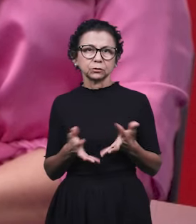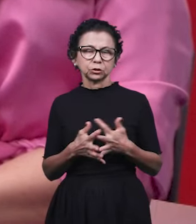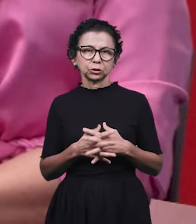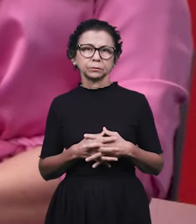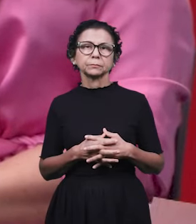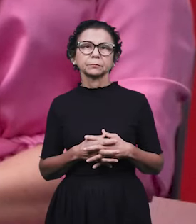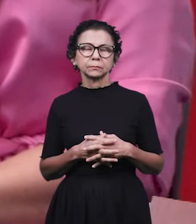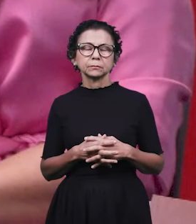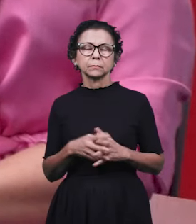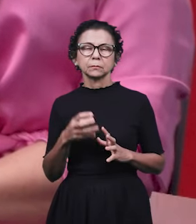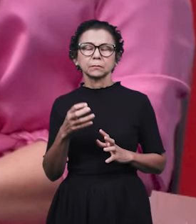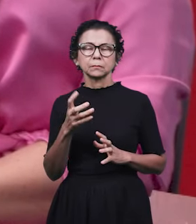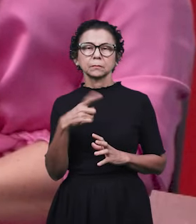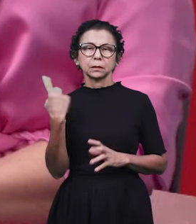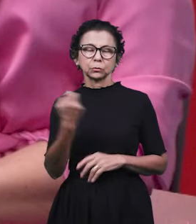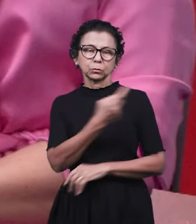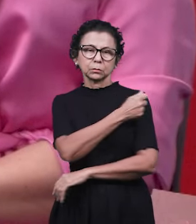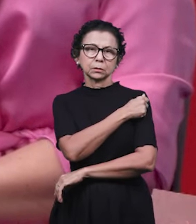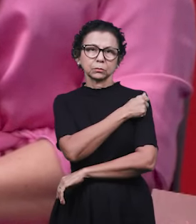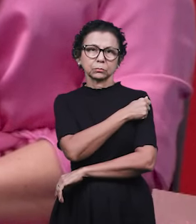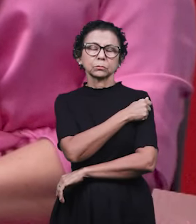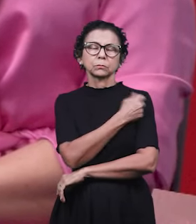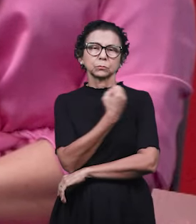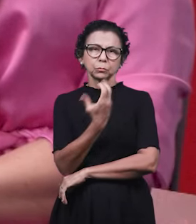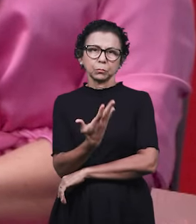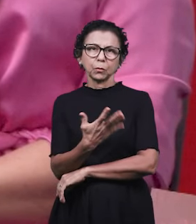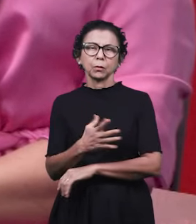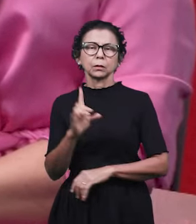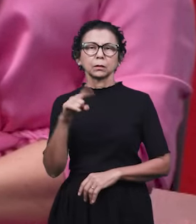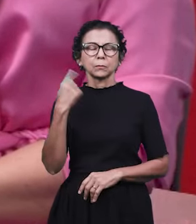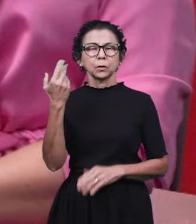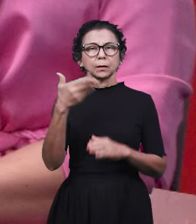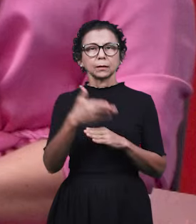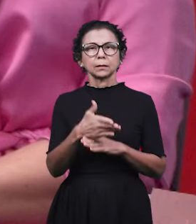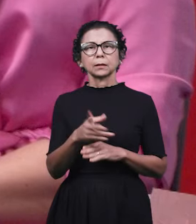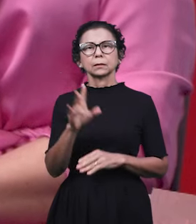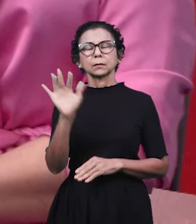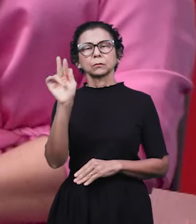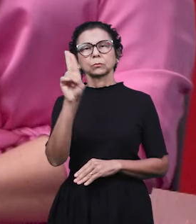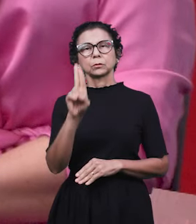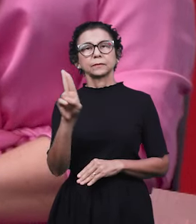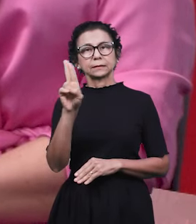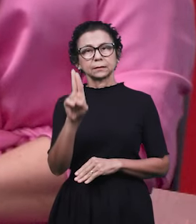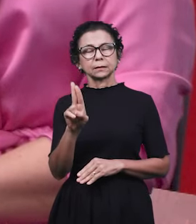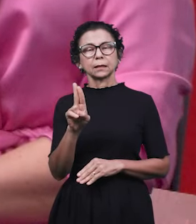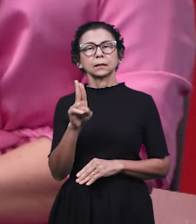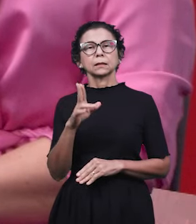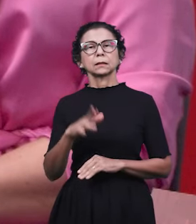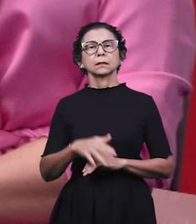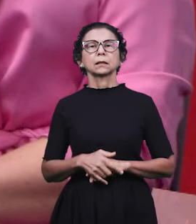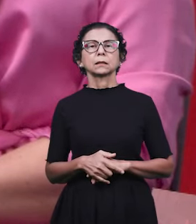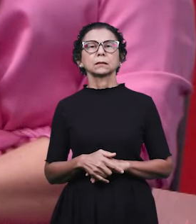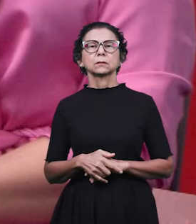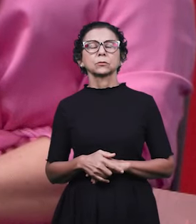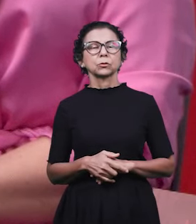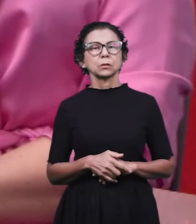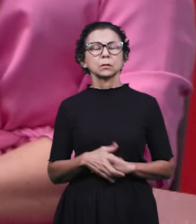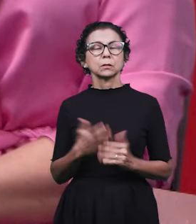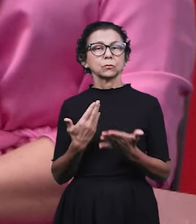os estudantes. E depois nós vamos falar das universidades, né? Uma boa formação para os nossos filhos,